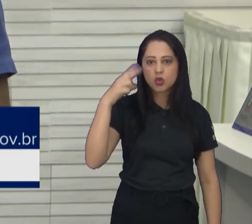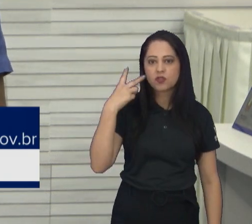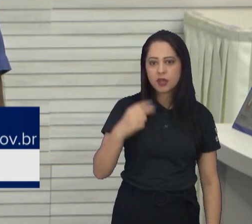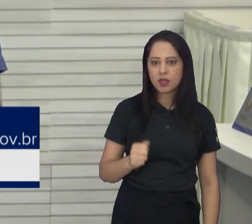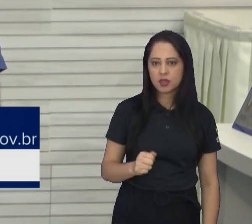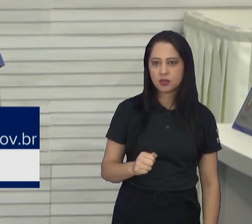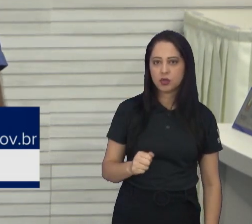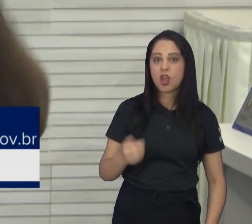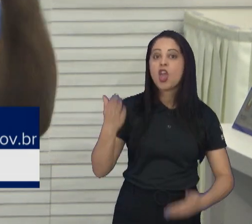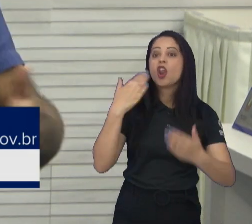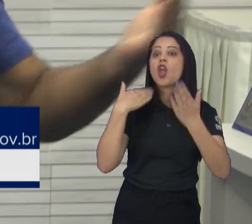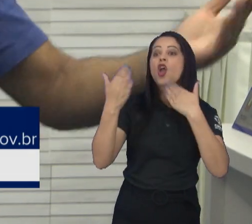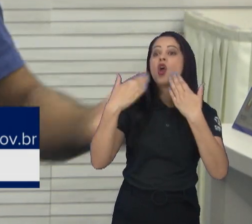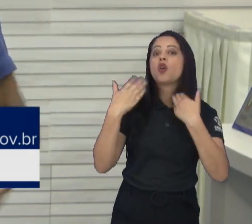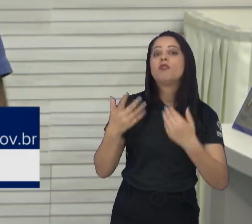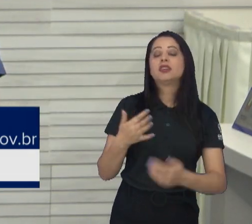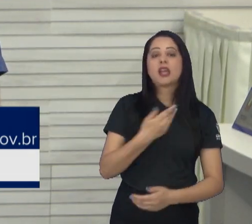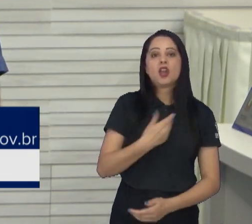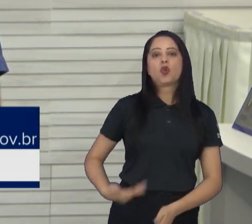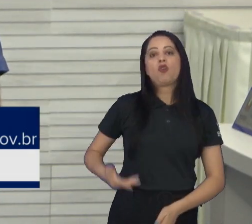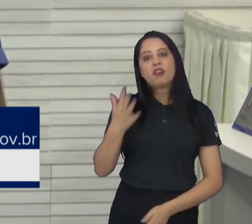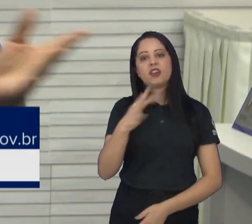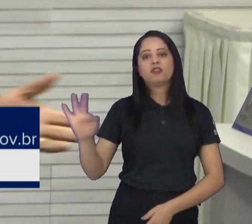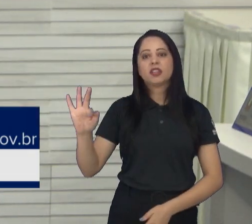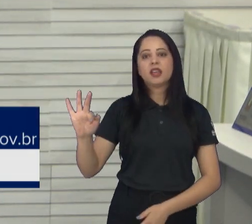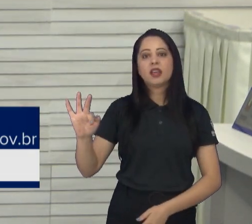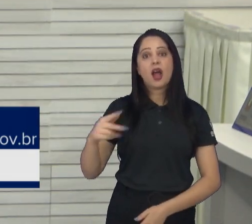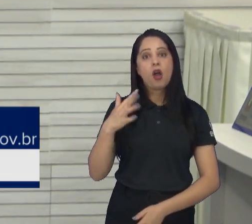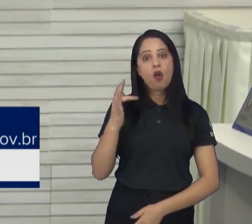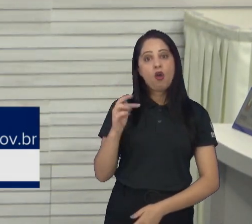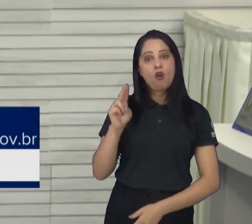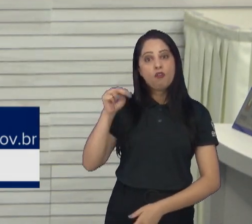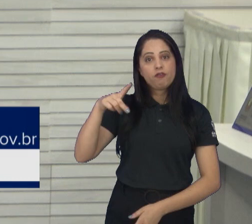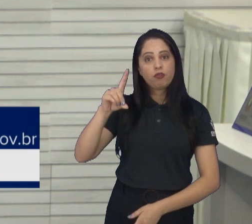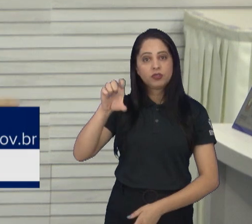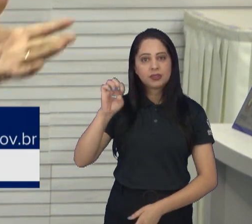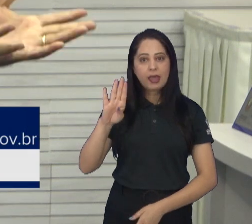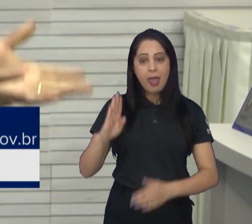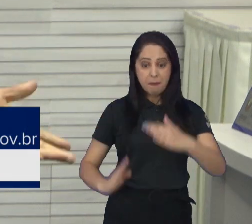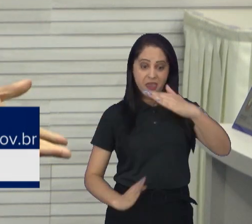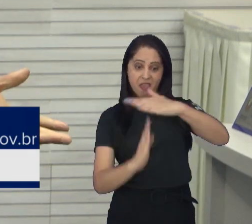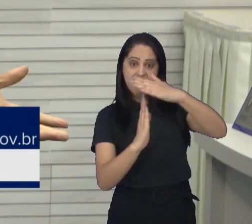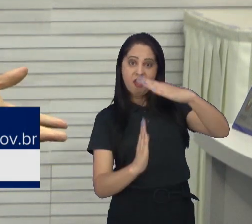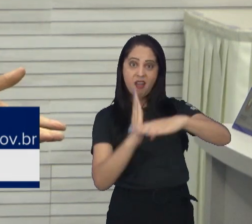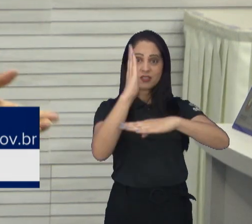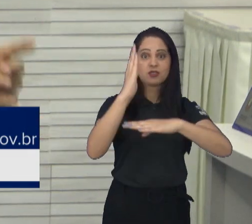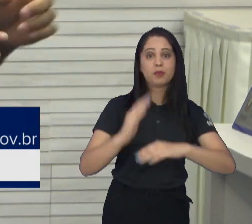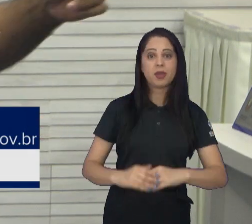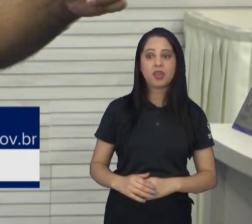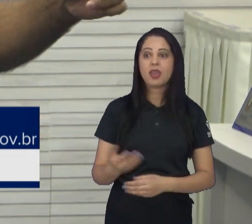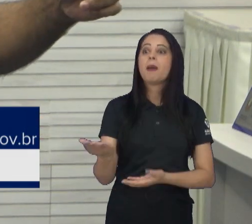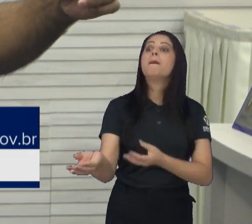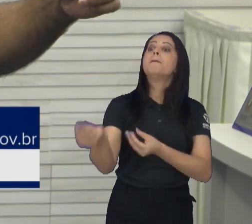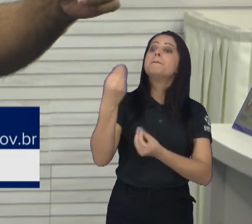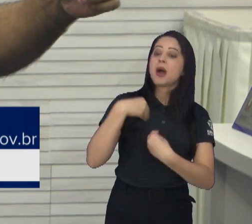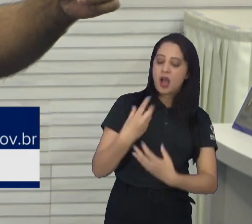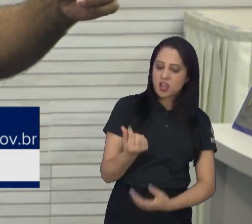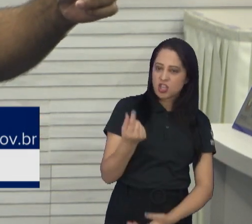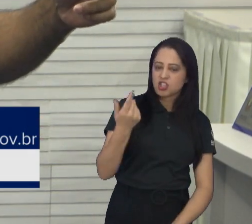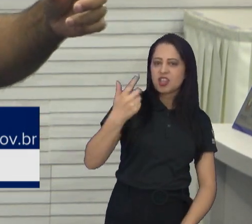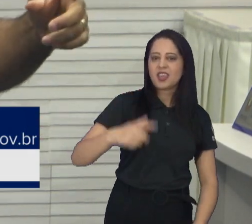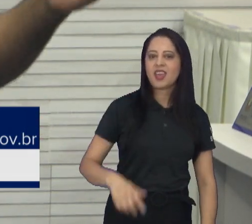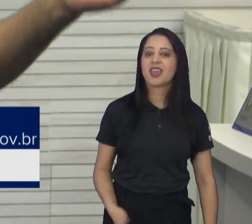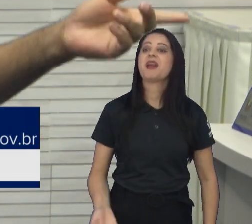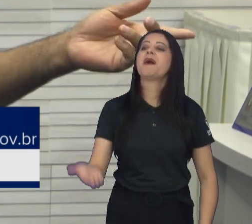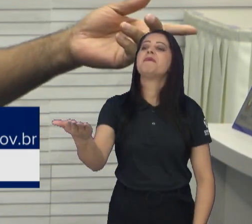com o governo federal aumentar o Fundeb, ué. Boa. Manda mais dinheiro. Manda mais dinheiro, mas não dá,